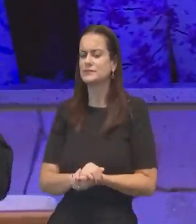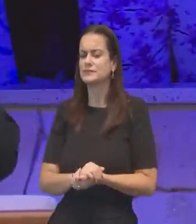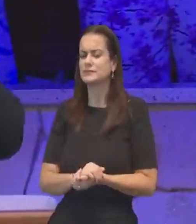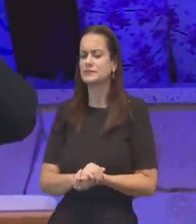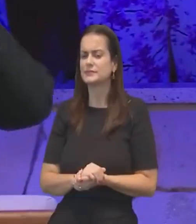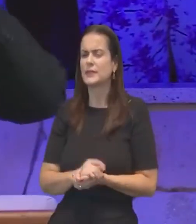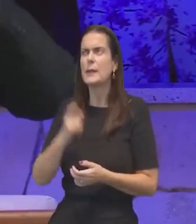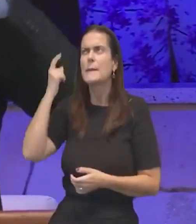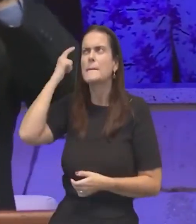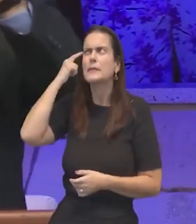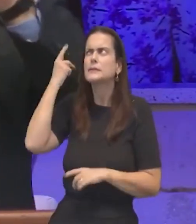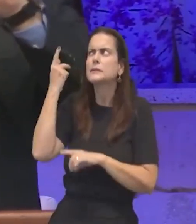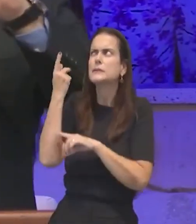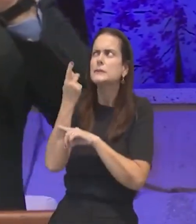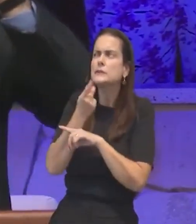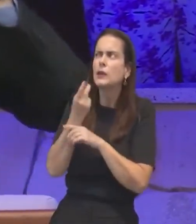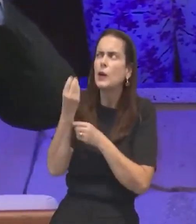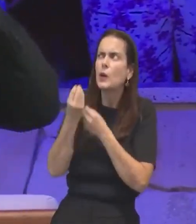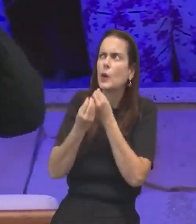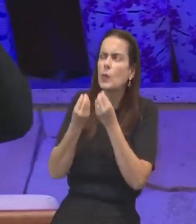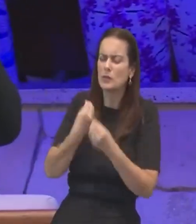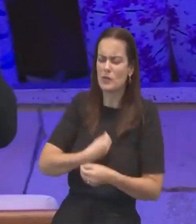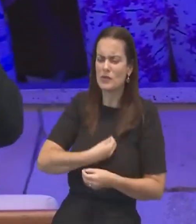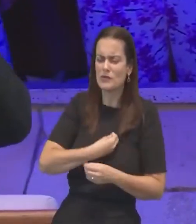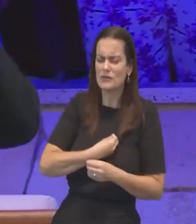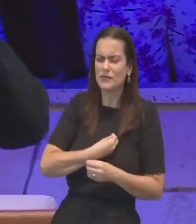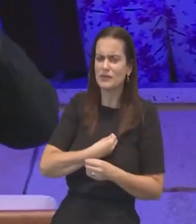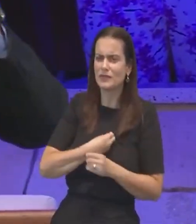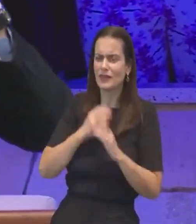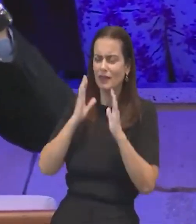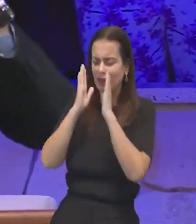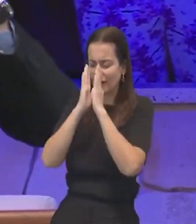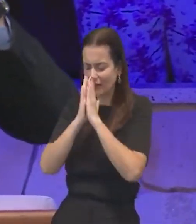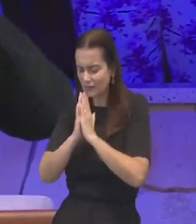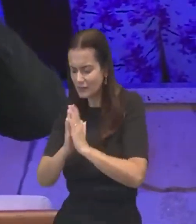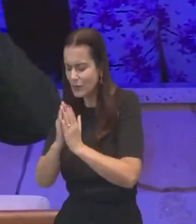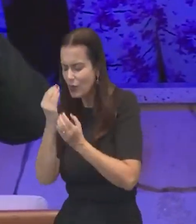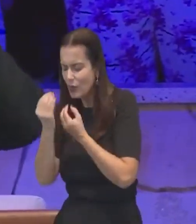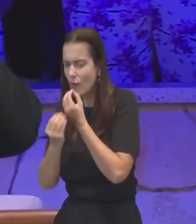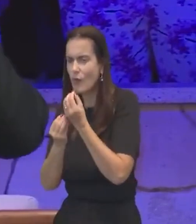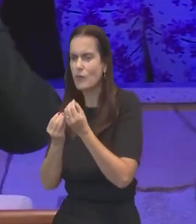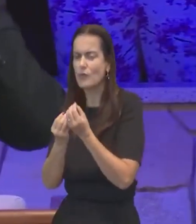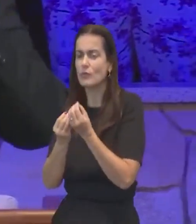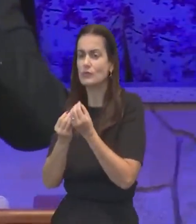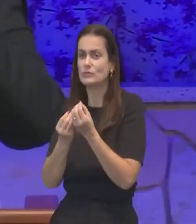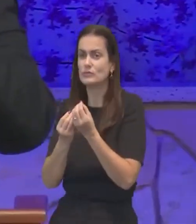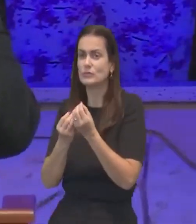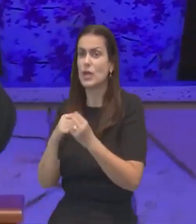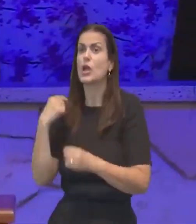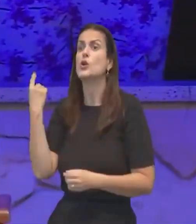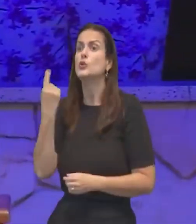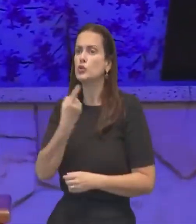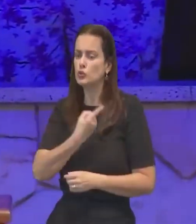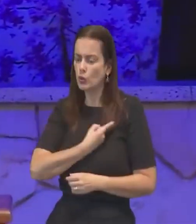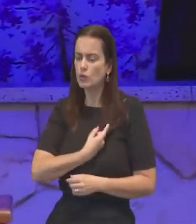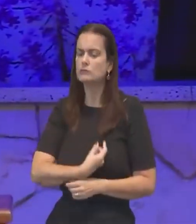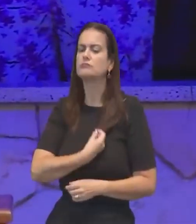que nos faz pensar nessa vida de adoração. Que seja, portanto, esse o nosso